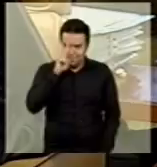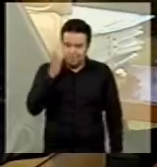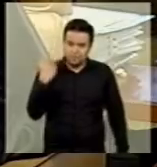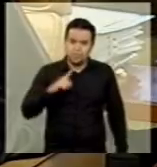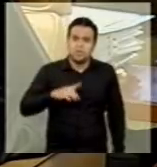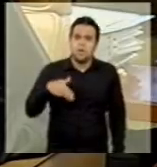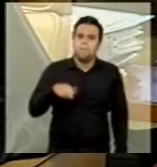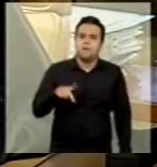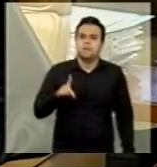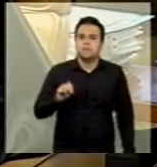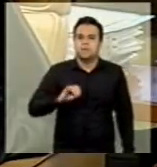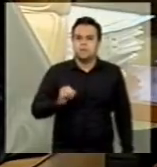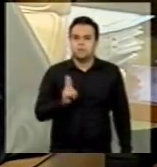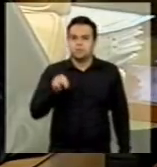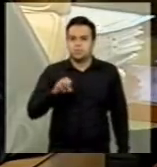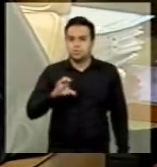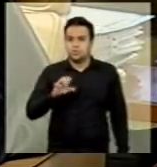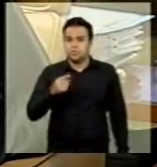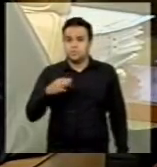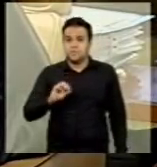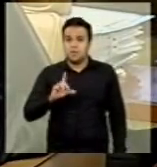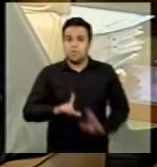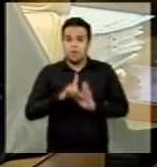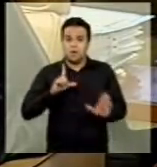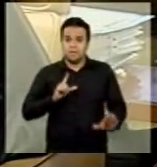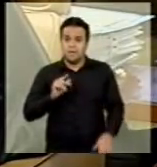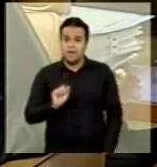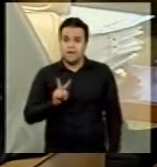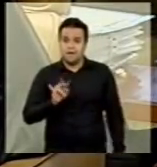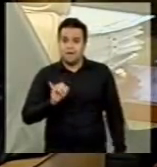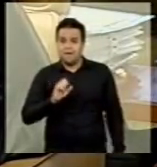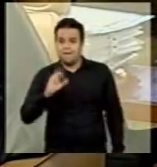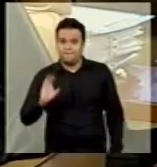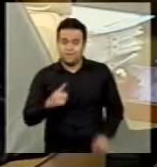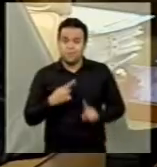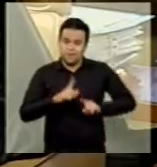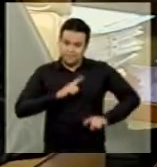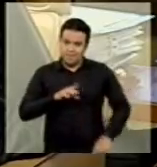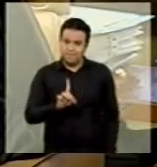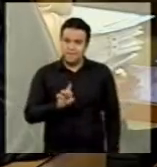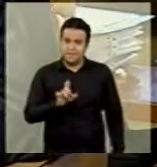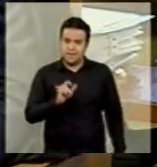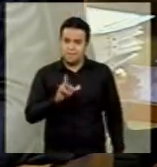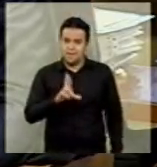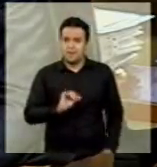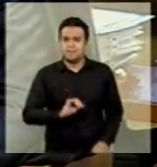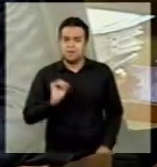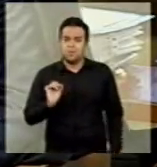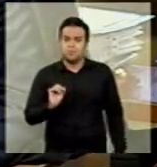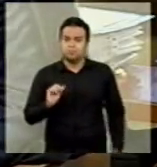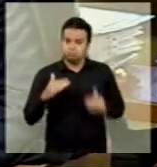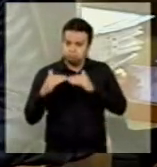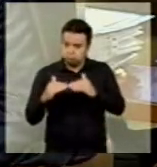do aviso prévio proporcional, em que houve uma deliberação unânime e, no momento da proclamação, se